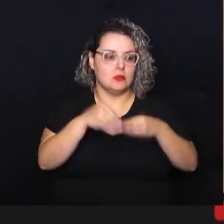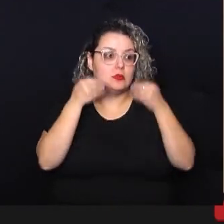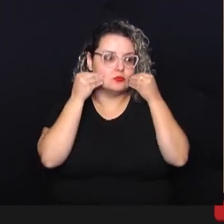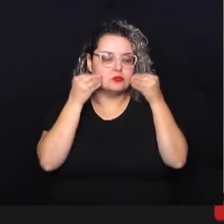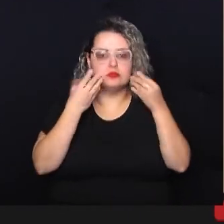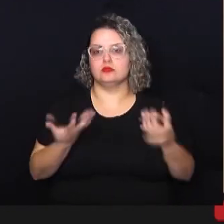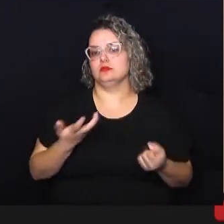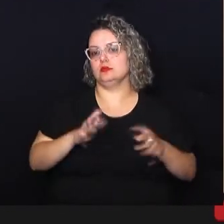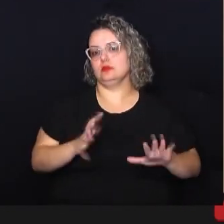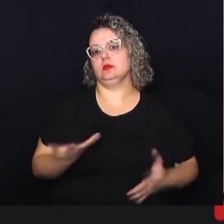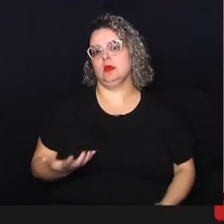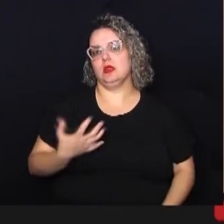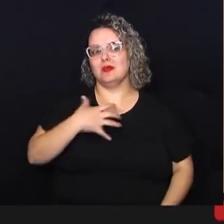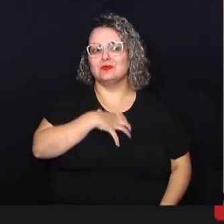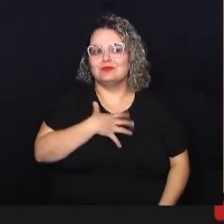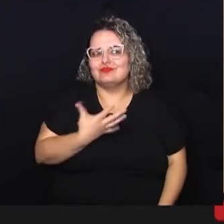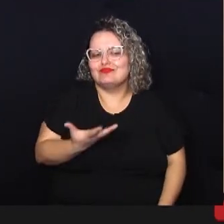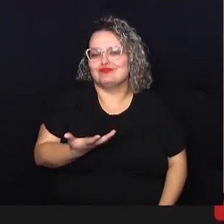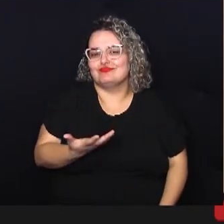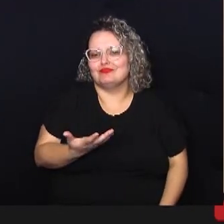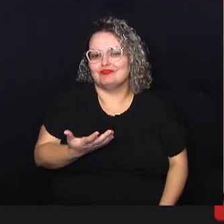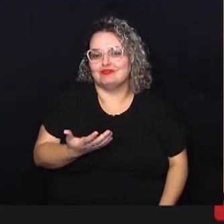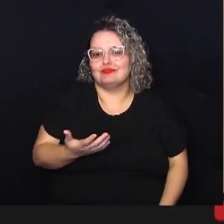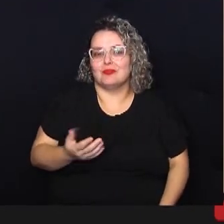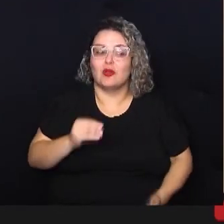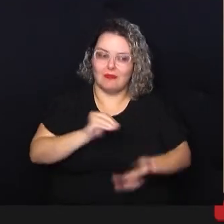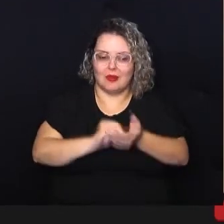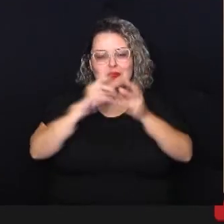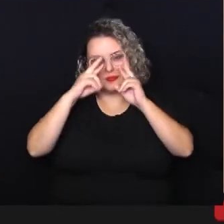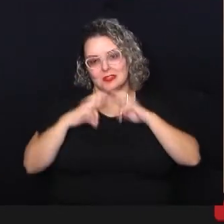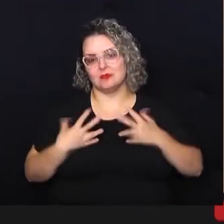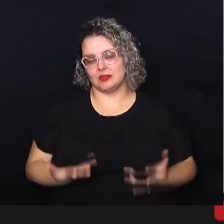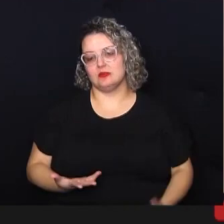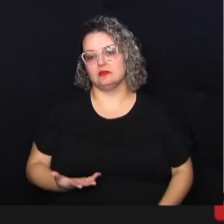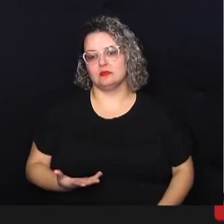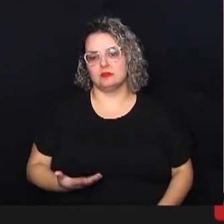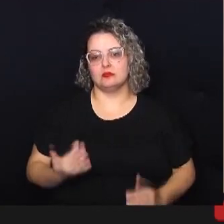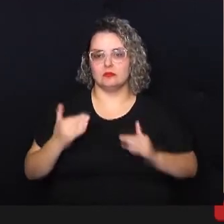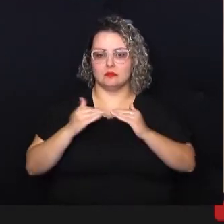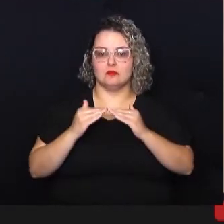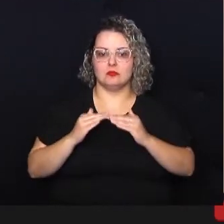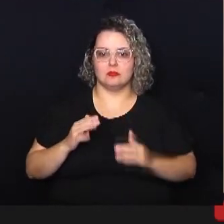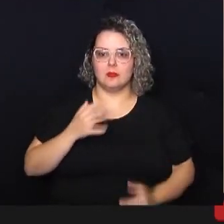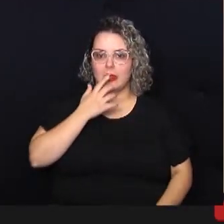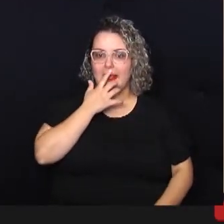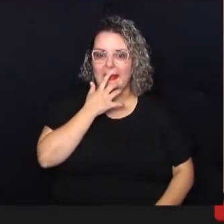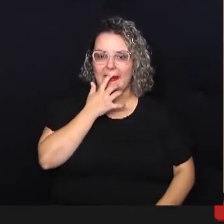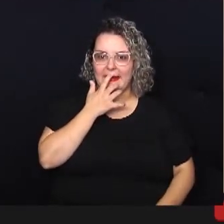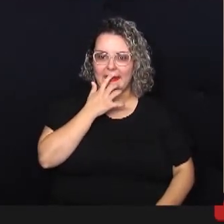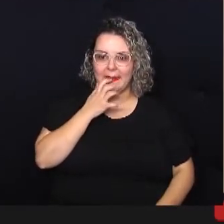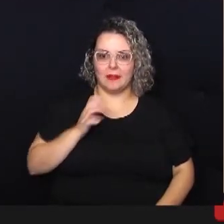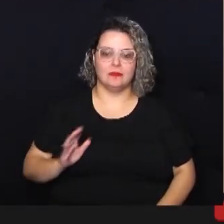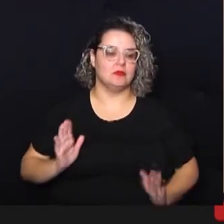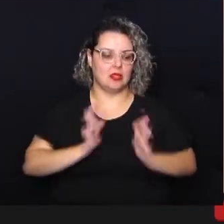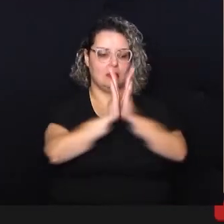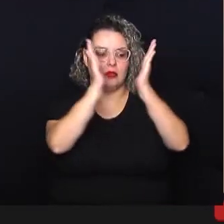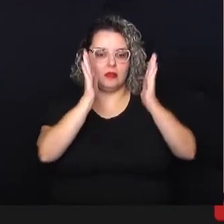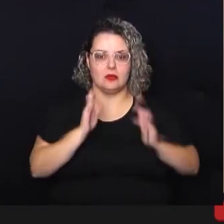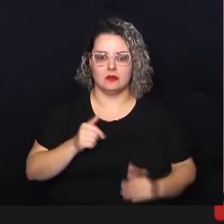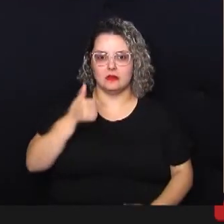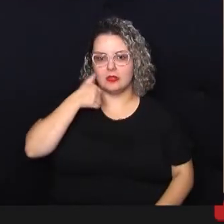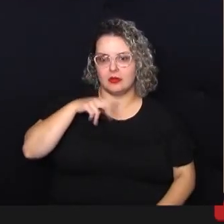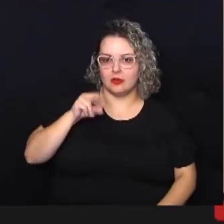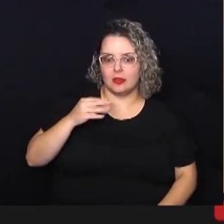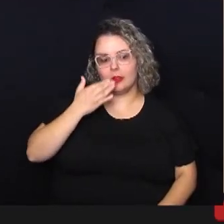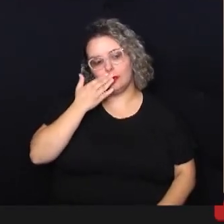que eu não quero, eu ia me sentir desrespeitada. Então a gente combinou outras formas. Ah, então dá um toquinho assim na vovó,